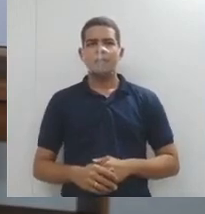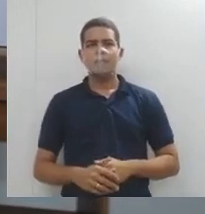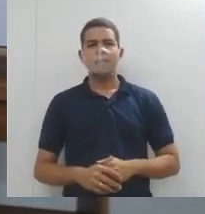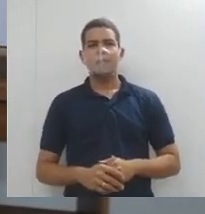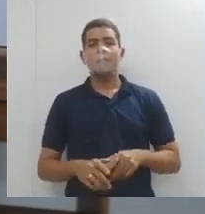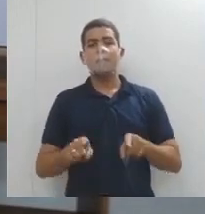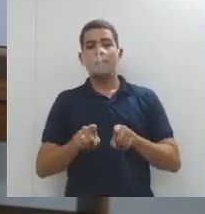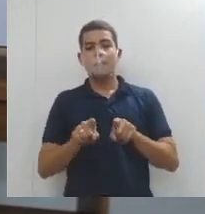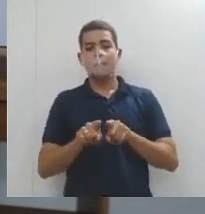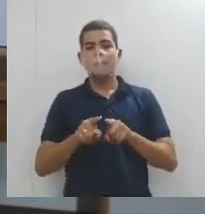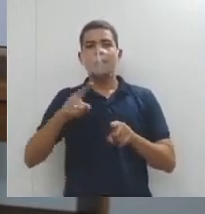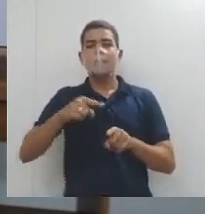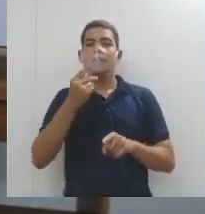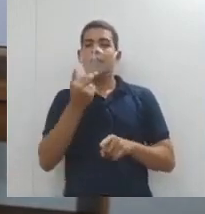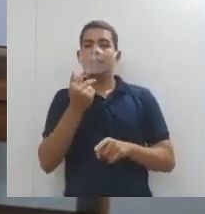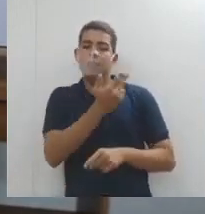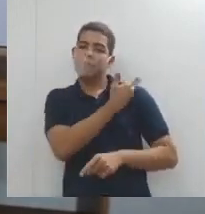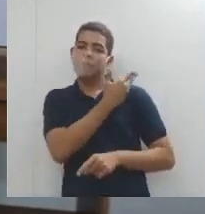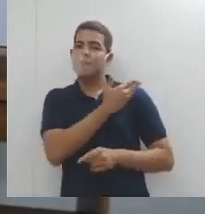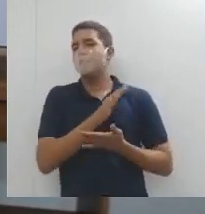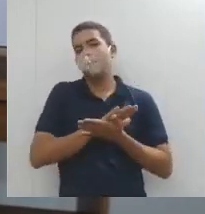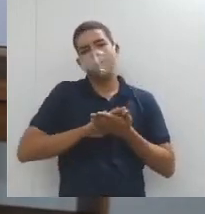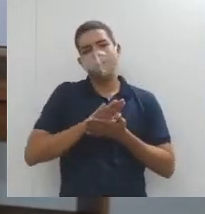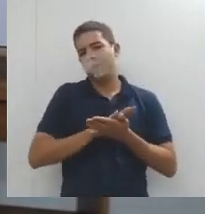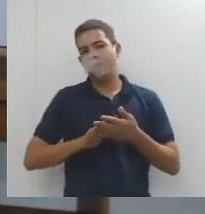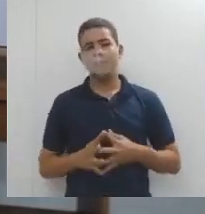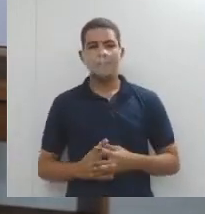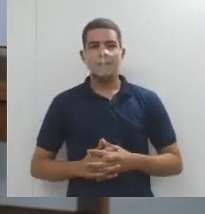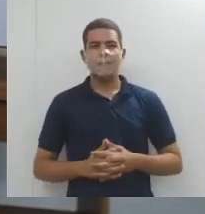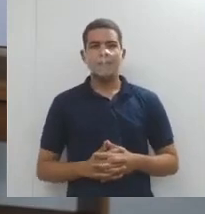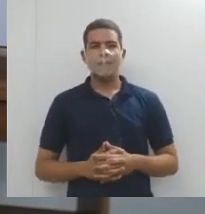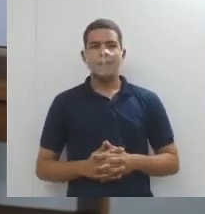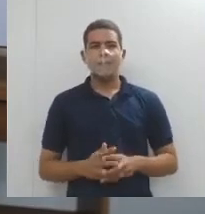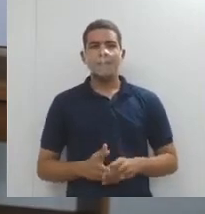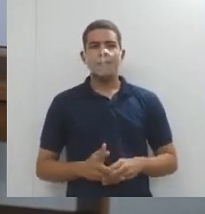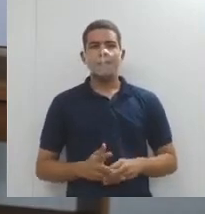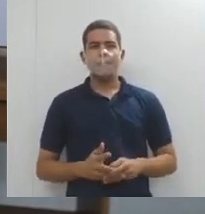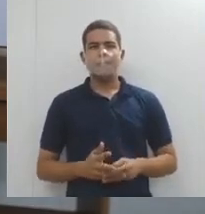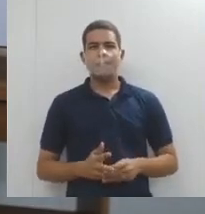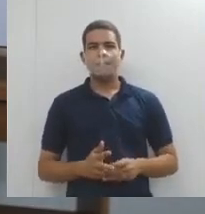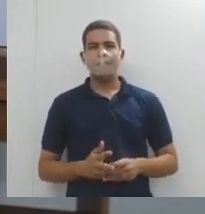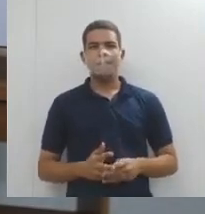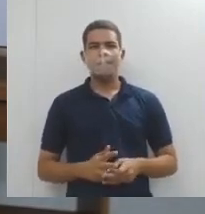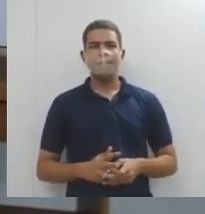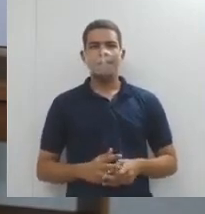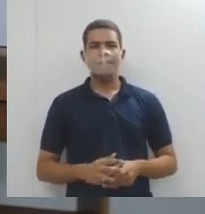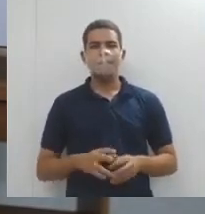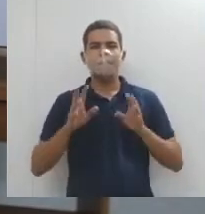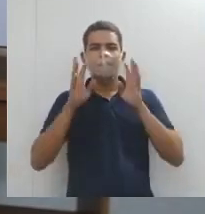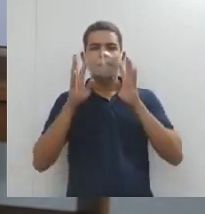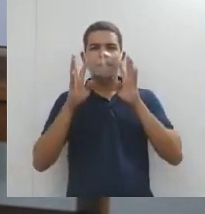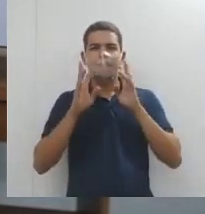haja preconceito linguístico, que isso é muito sério. Mas vamos voltar aqui. Vejam só. Prestem atenção